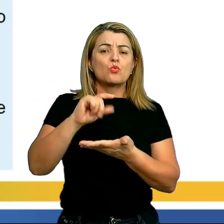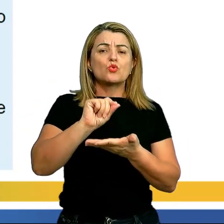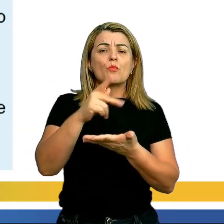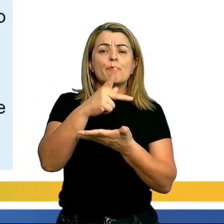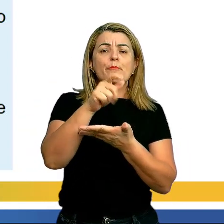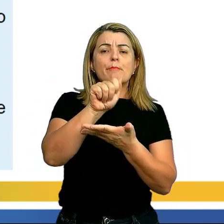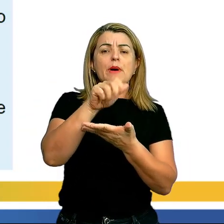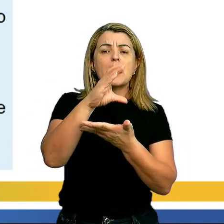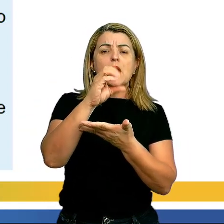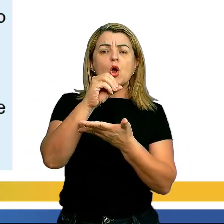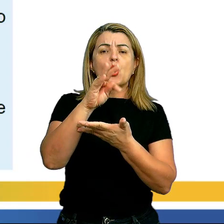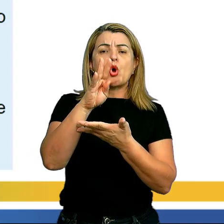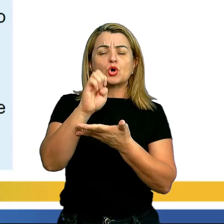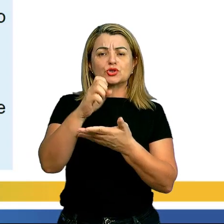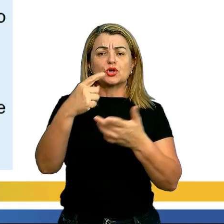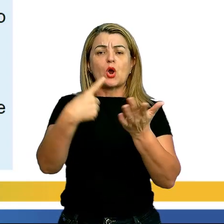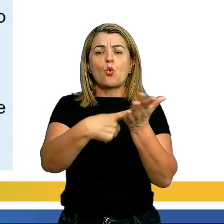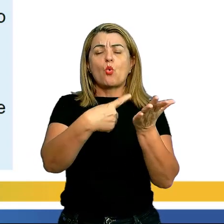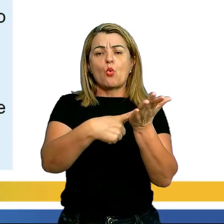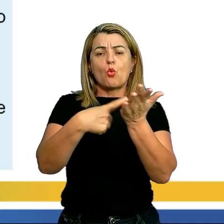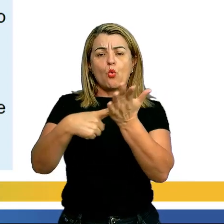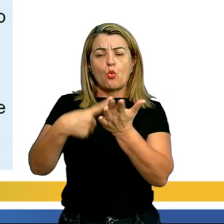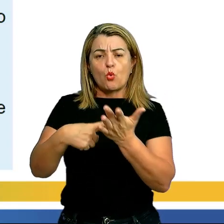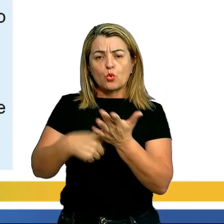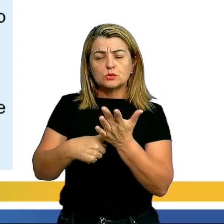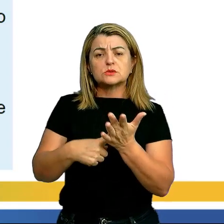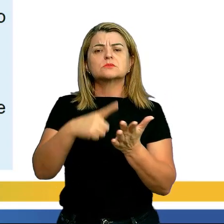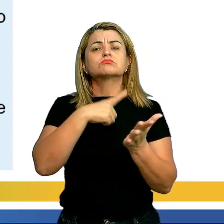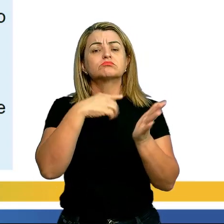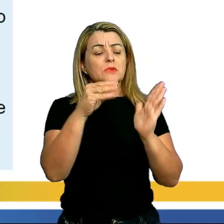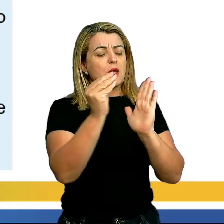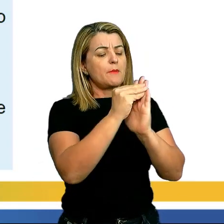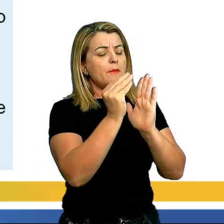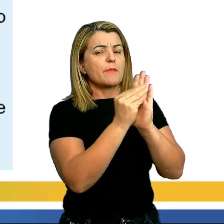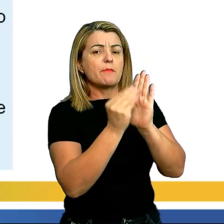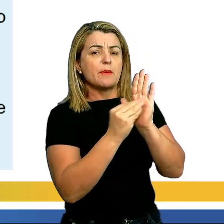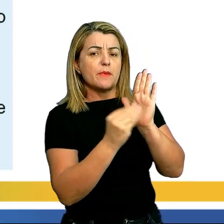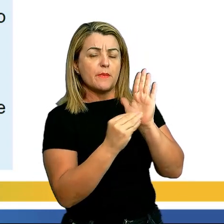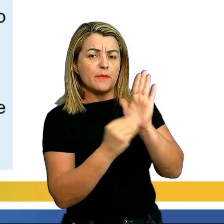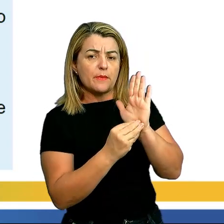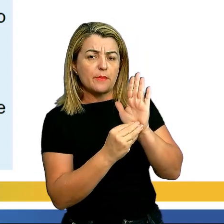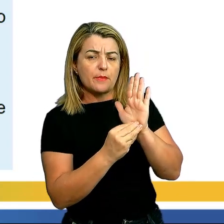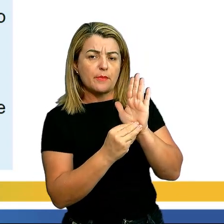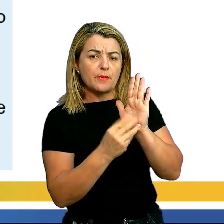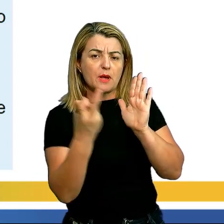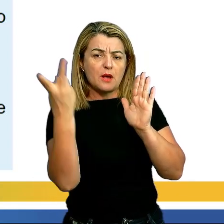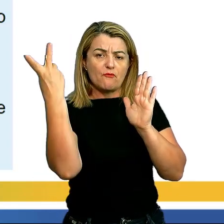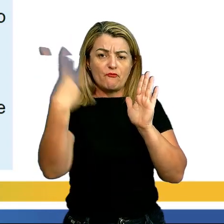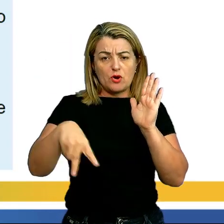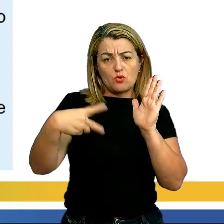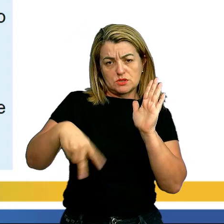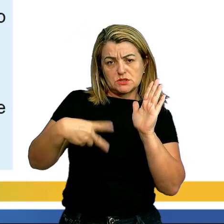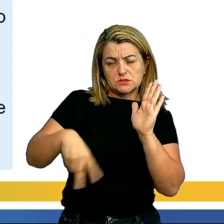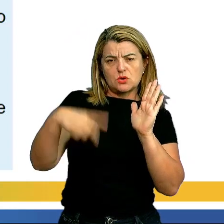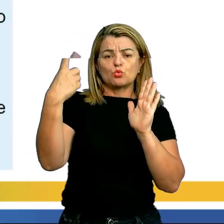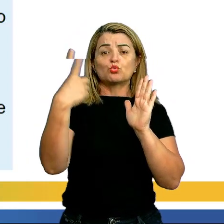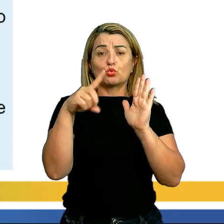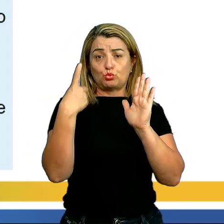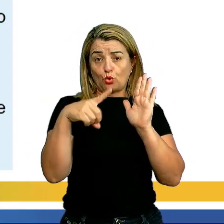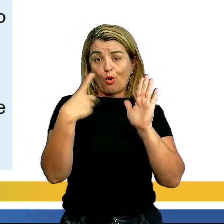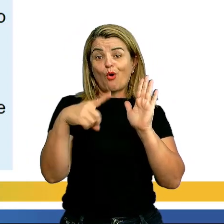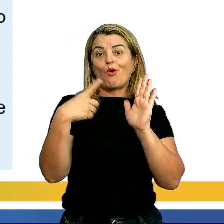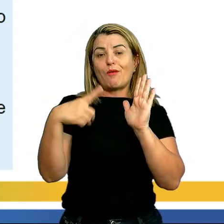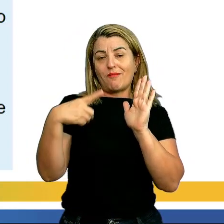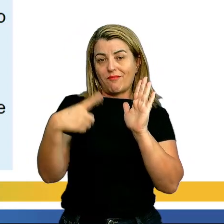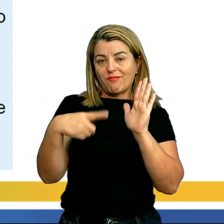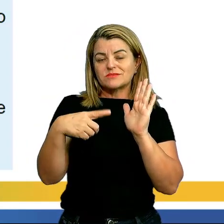Acordo, ou o New Deal, cujas principais medidas foram a desvalorização do dólar para retornar